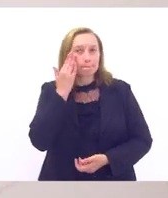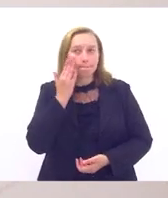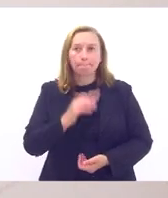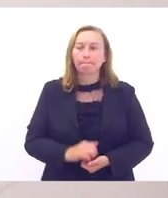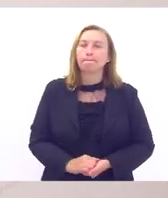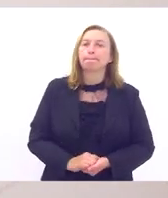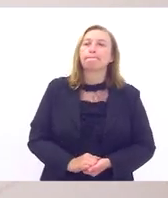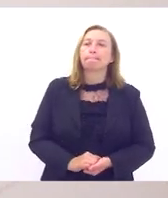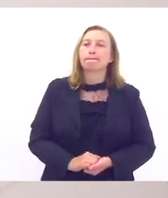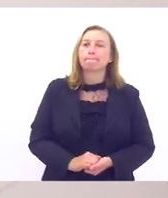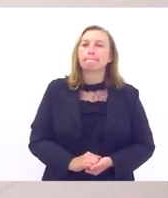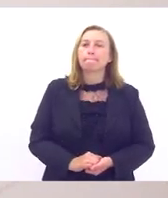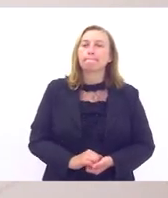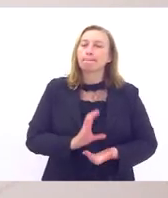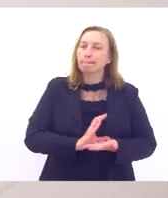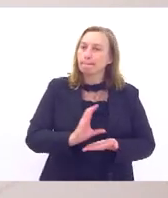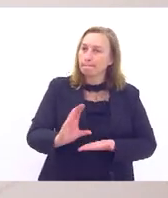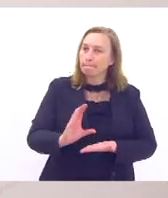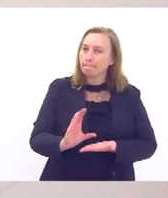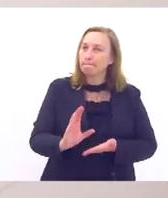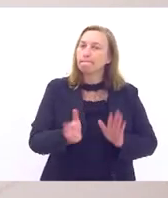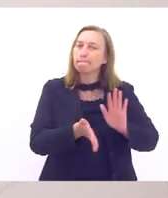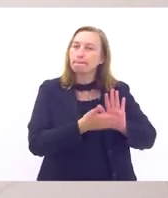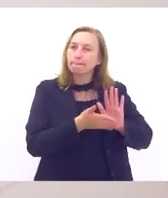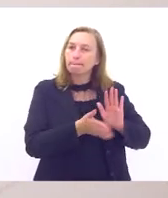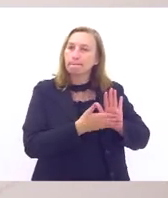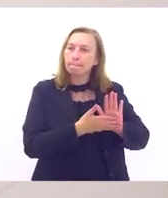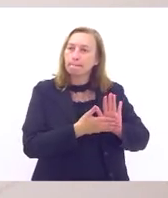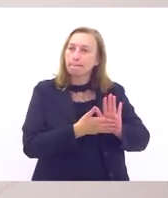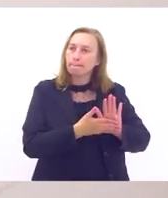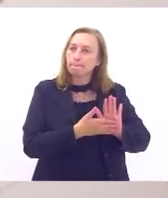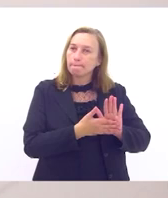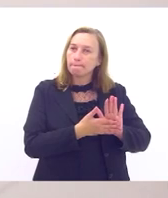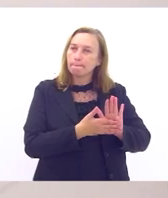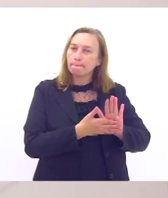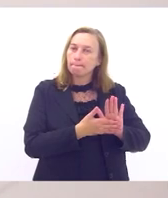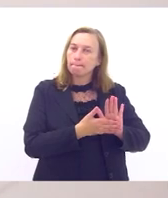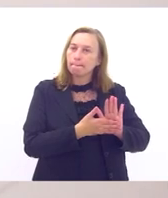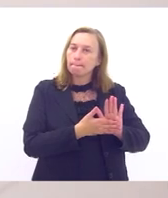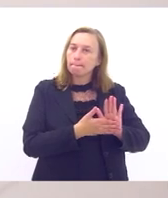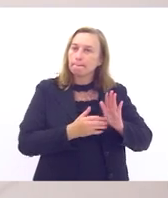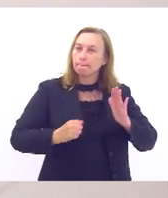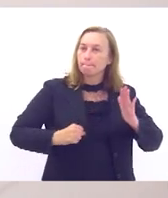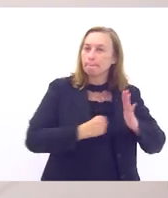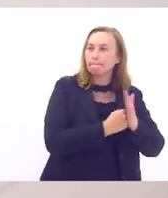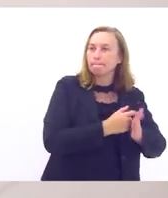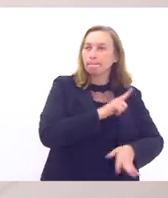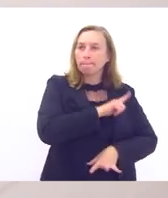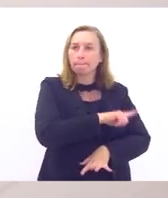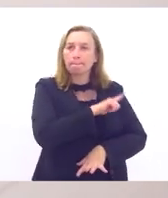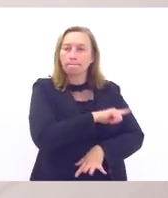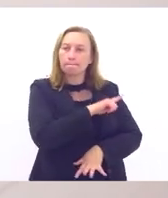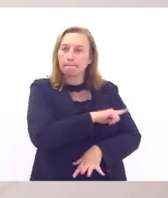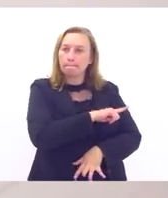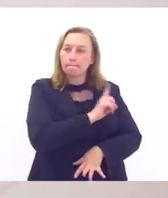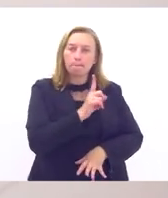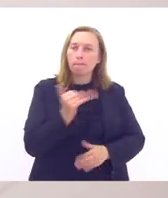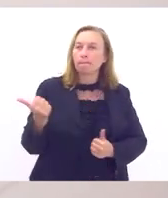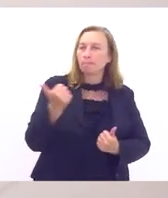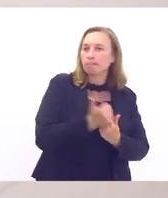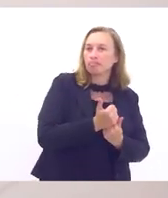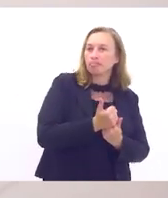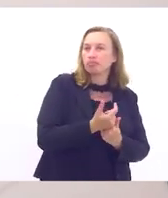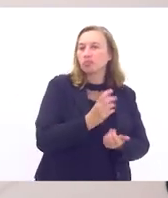que esse recurso ele tem como propósito um choque de gestão. Ele não é no sentido de substituir o